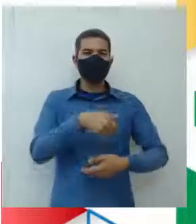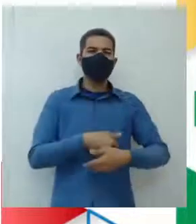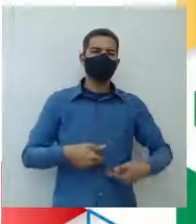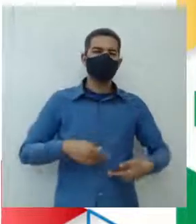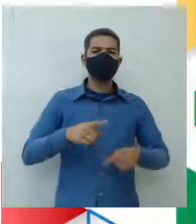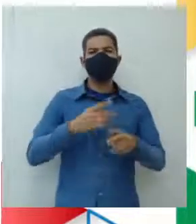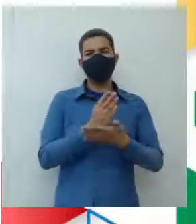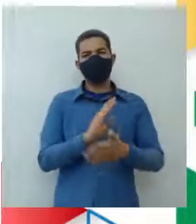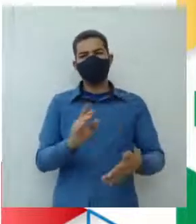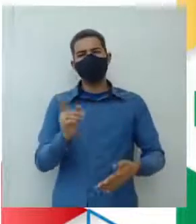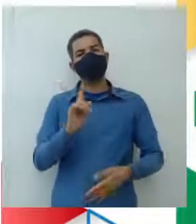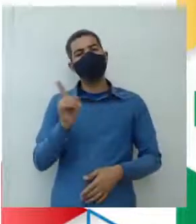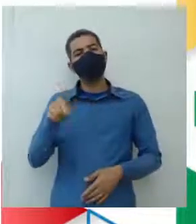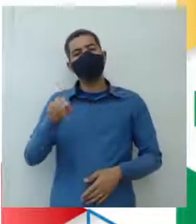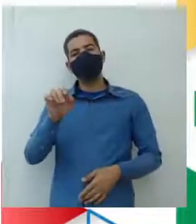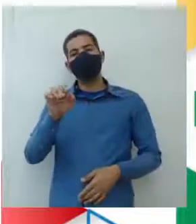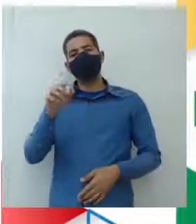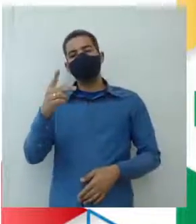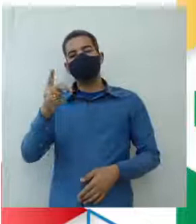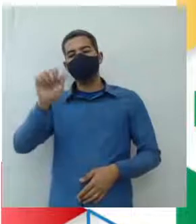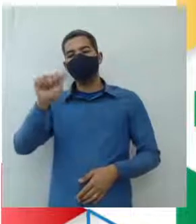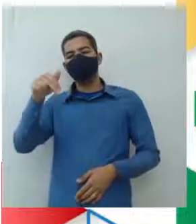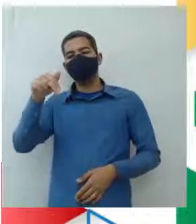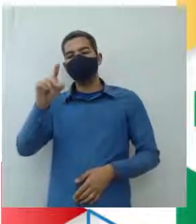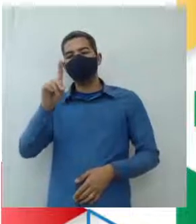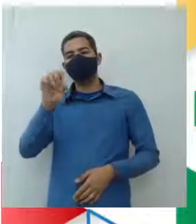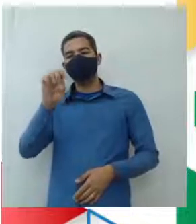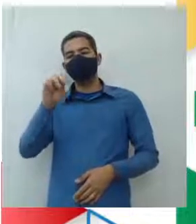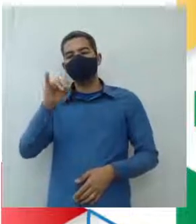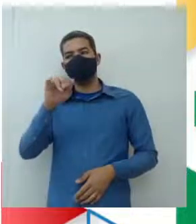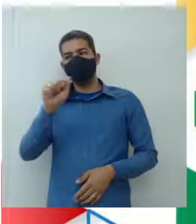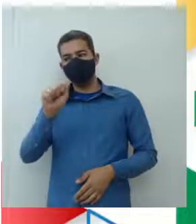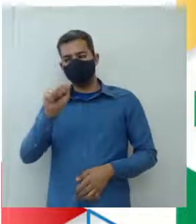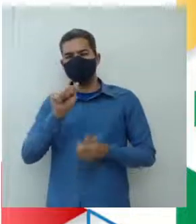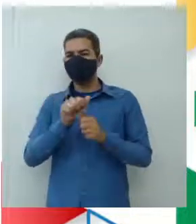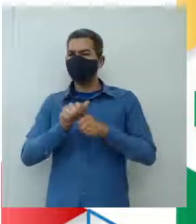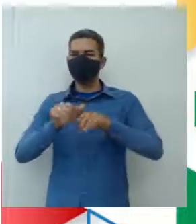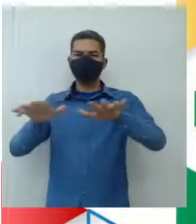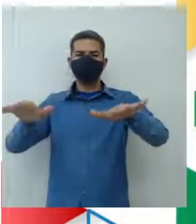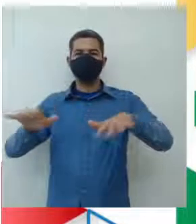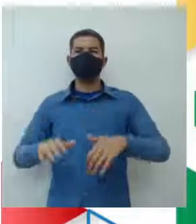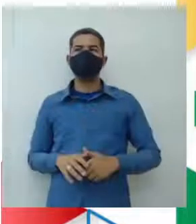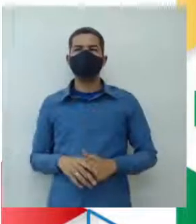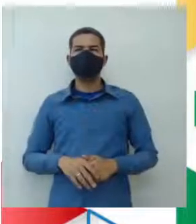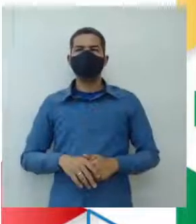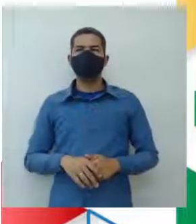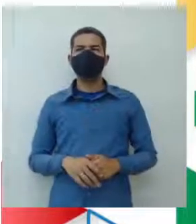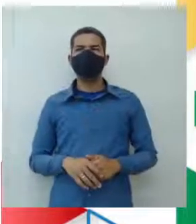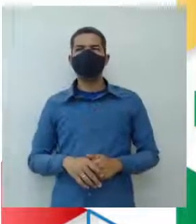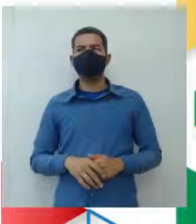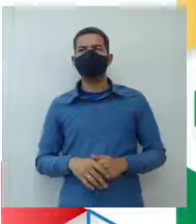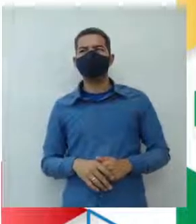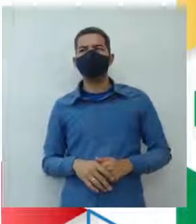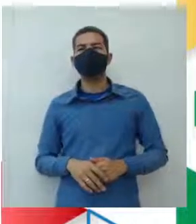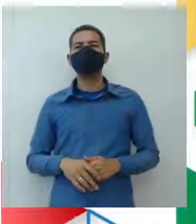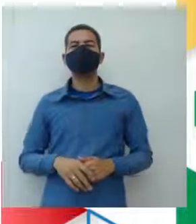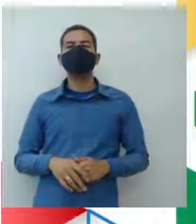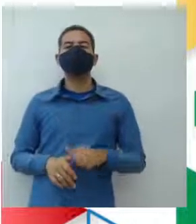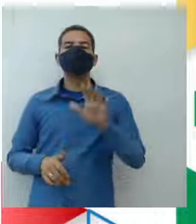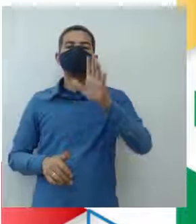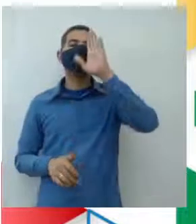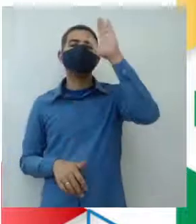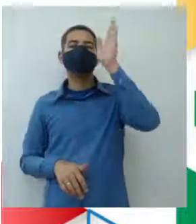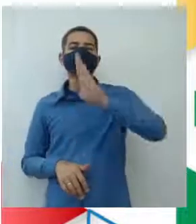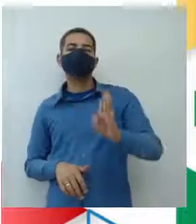de vitaminas que o próprio Josué de Castro ele já vinha trazendo para a gente nos anos anteriores. A fome no